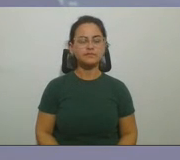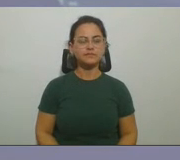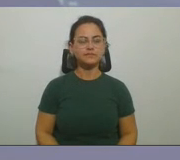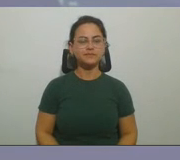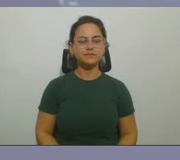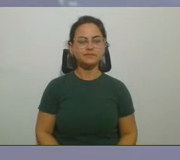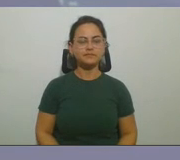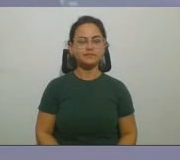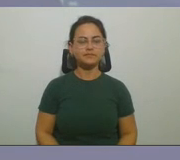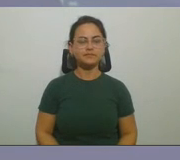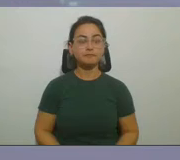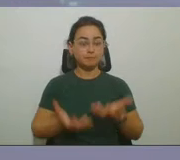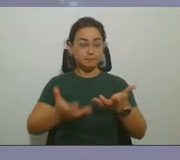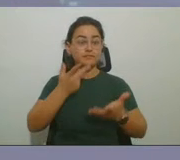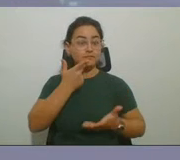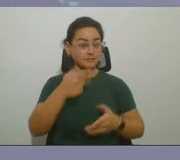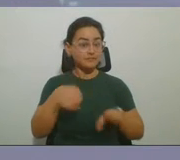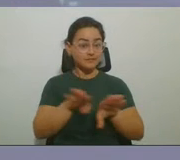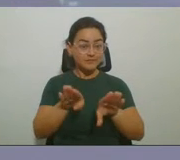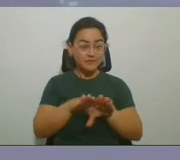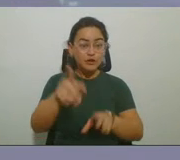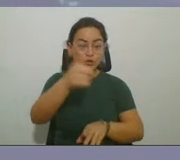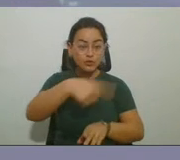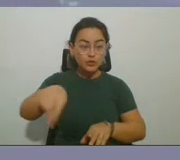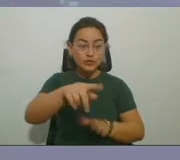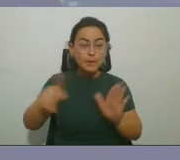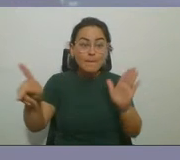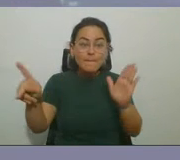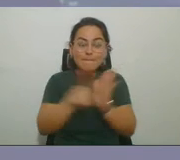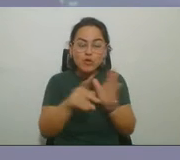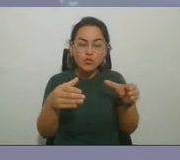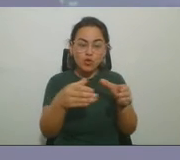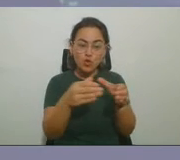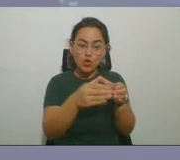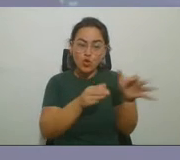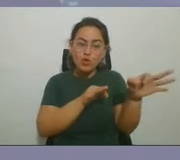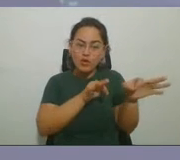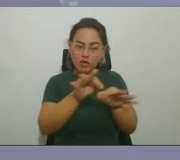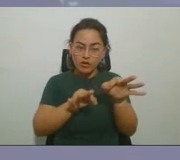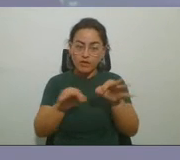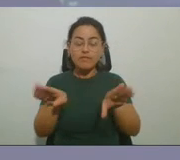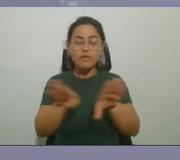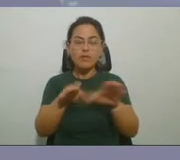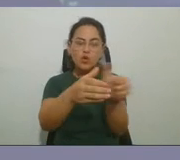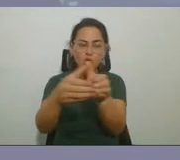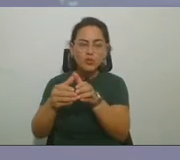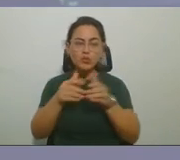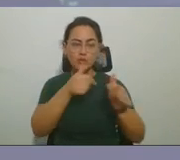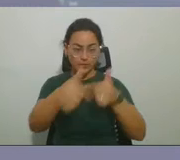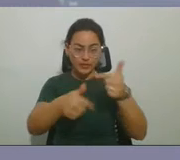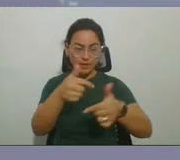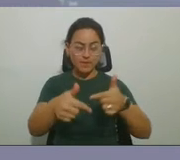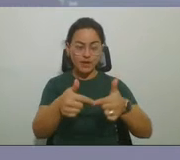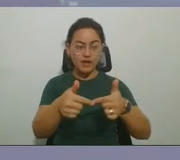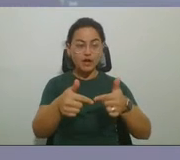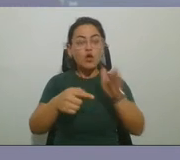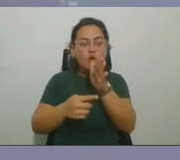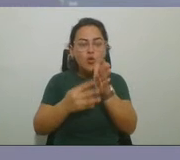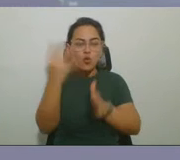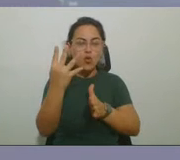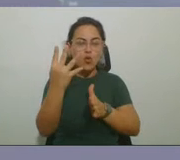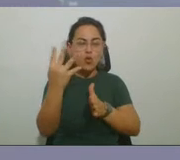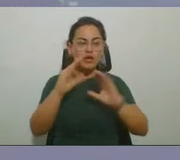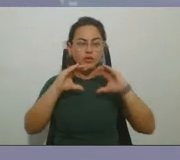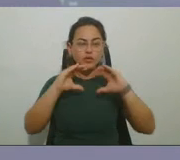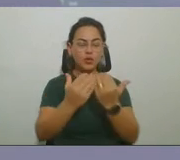Quero dizer a vocês, membros da comissão organizadora e dos grupos de trabalho, que o 4º Congresso